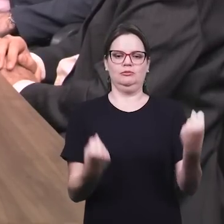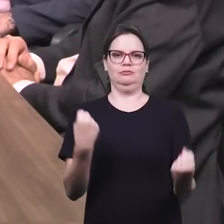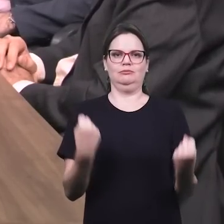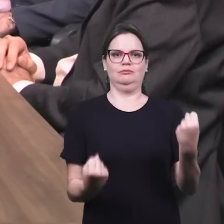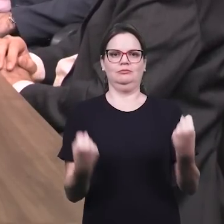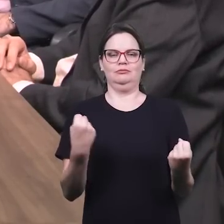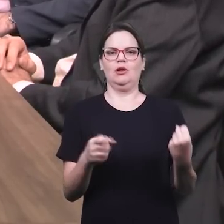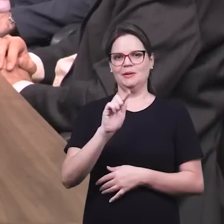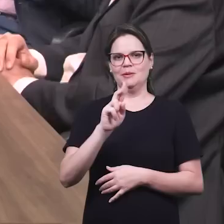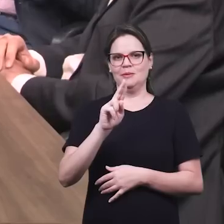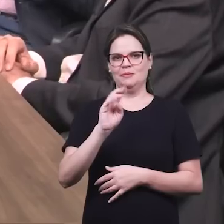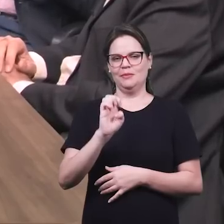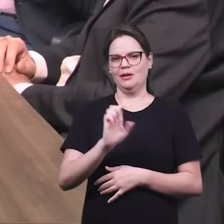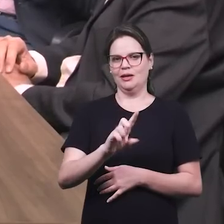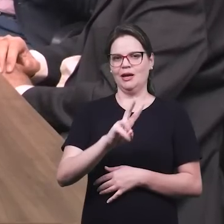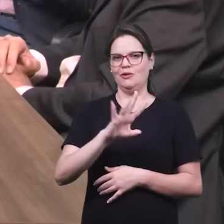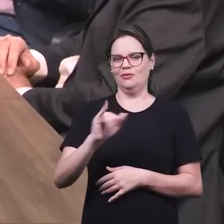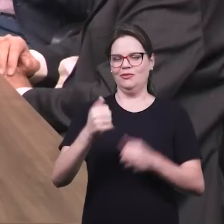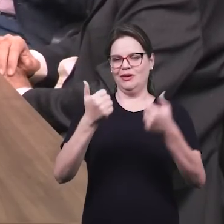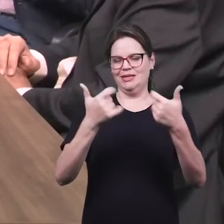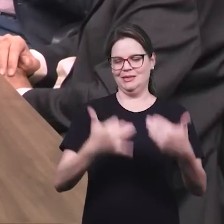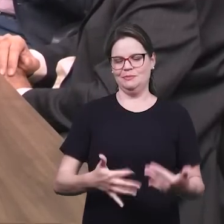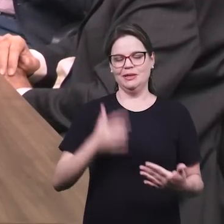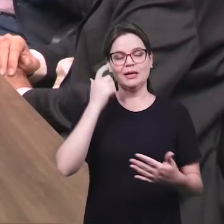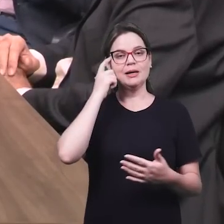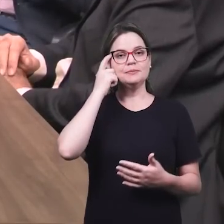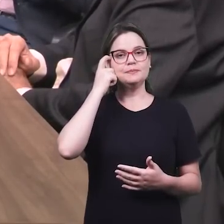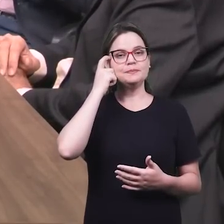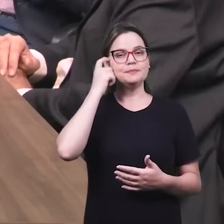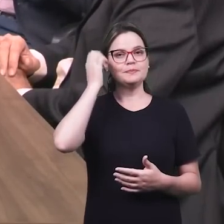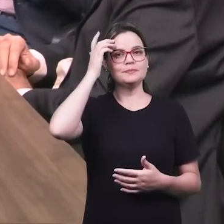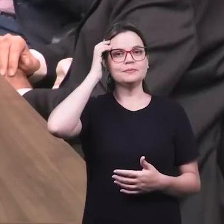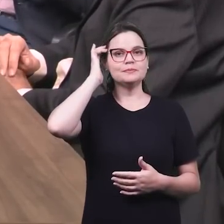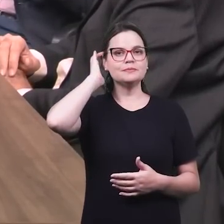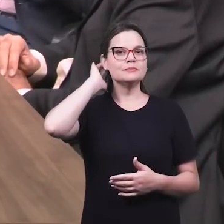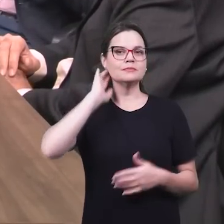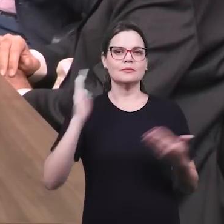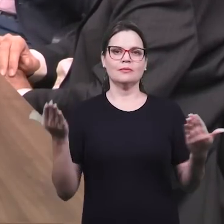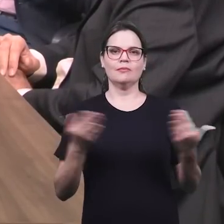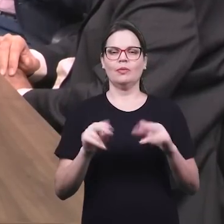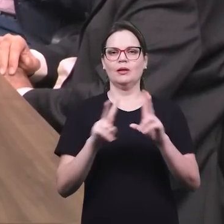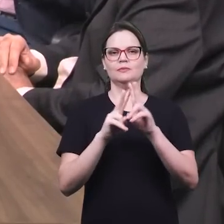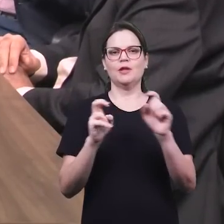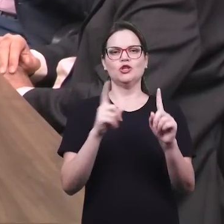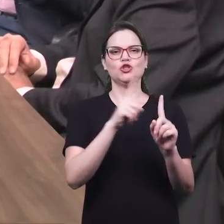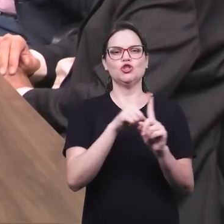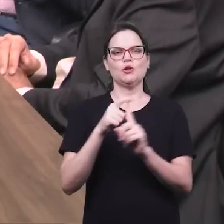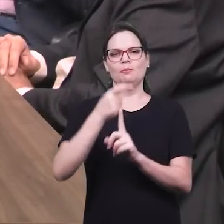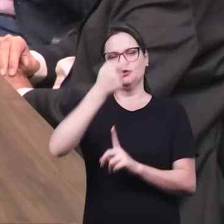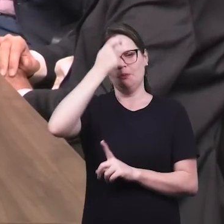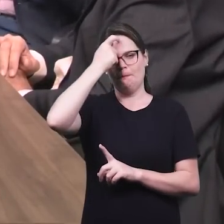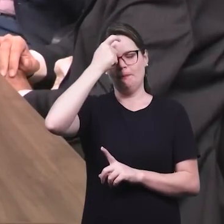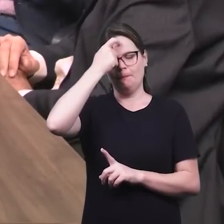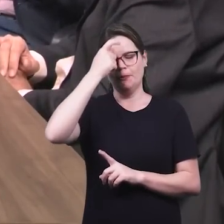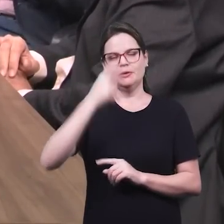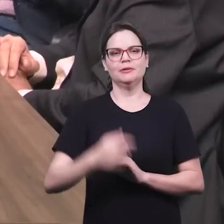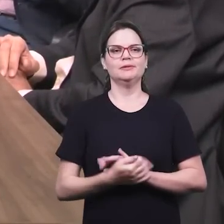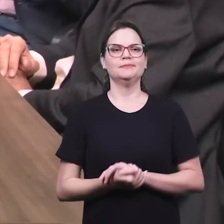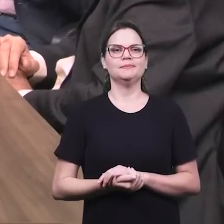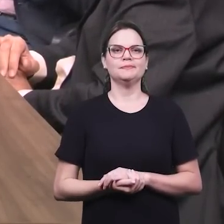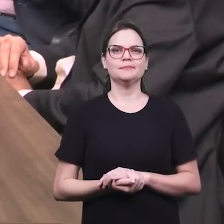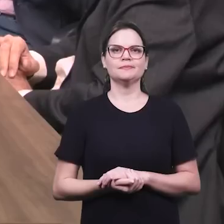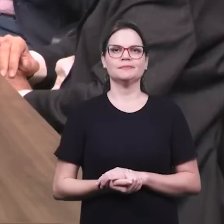da direção, ok? Doutor Miguel, para falar um pouquinho aqui para nós a respeito dos tipos de memória,